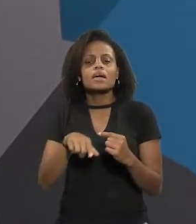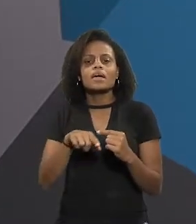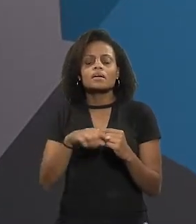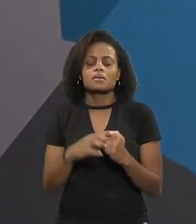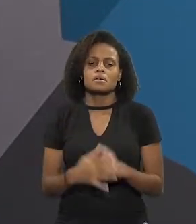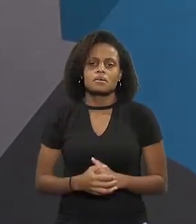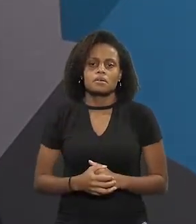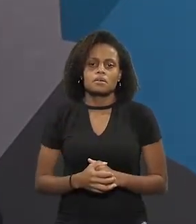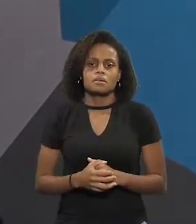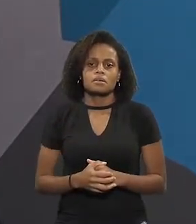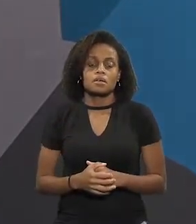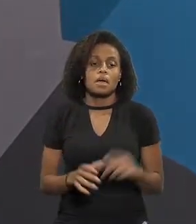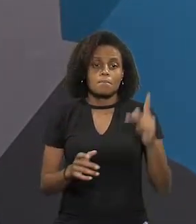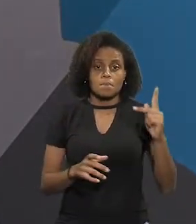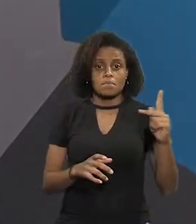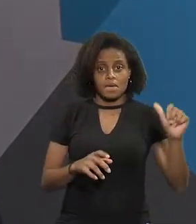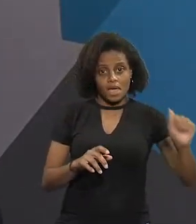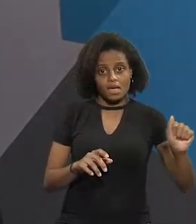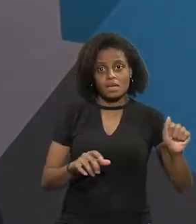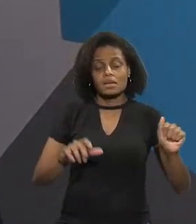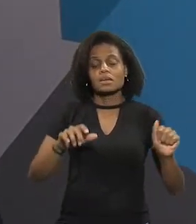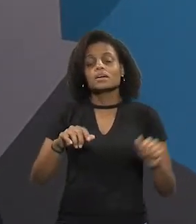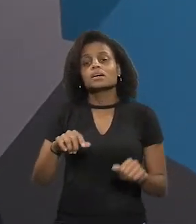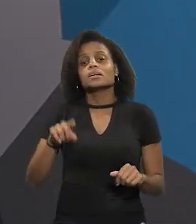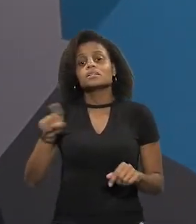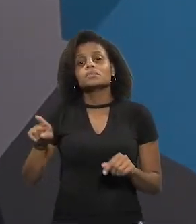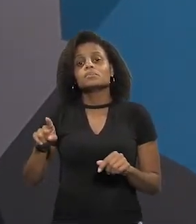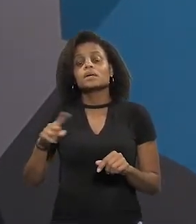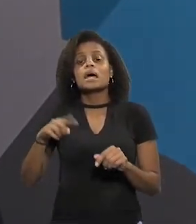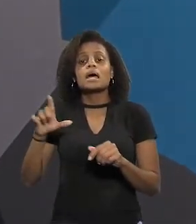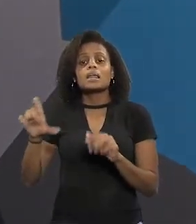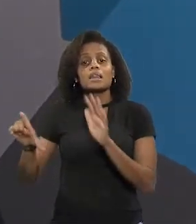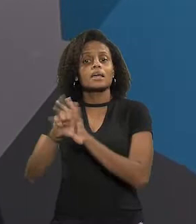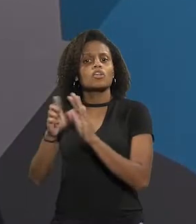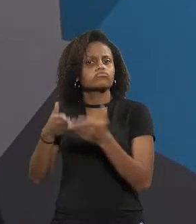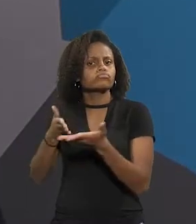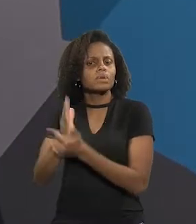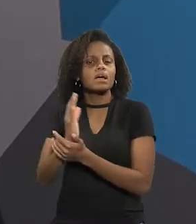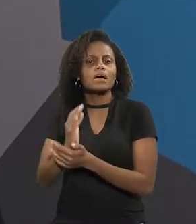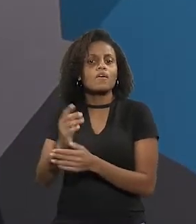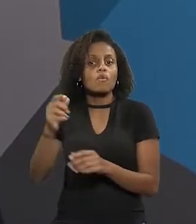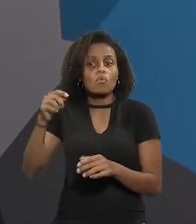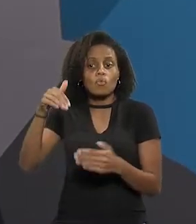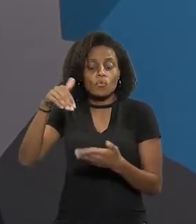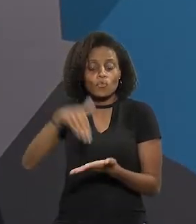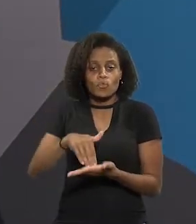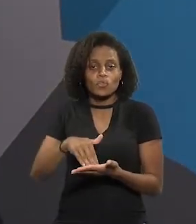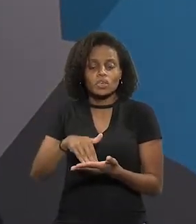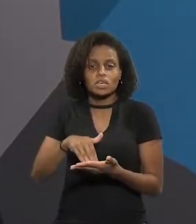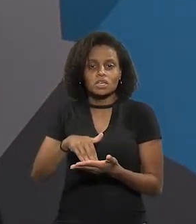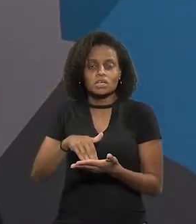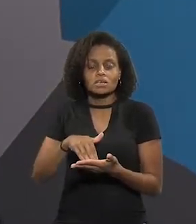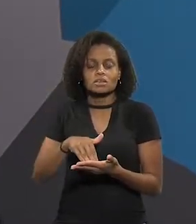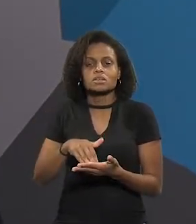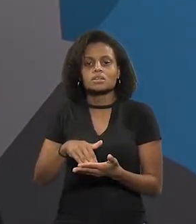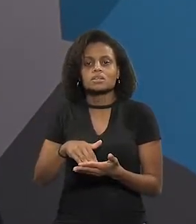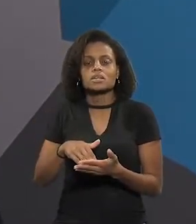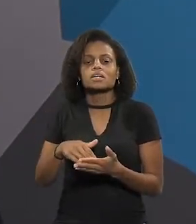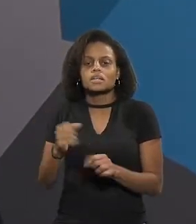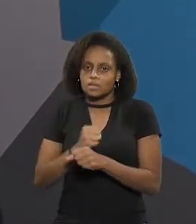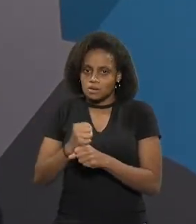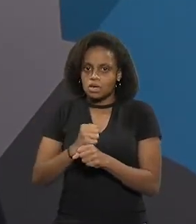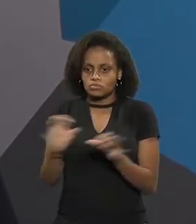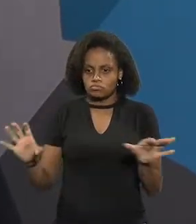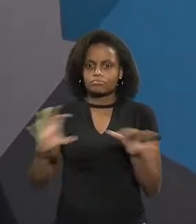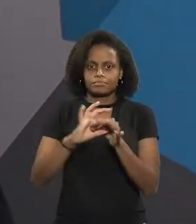a interligação entre o PPA e a lei que aprovaremos no final do ano, que é a lei que vai reger o orçamento para o ano